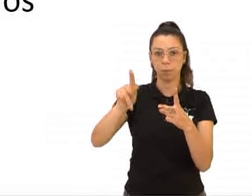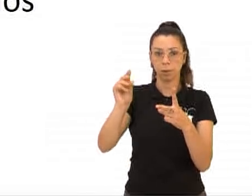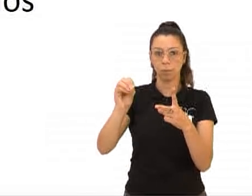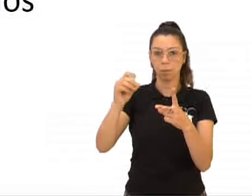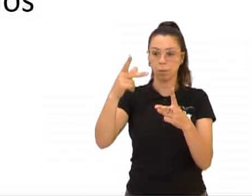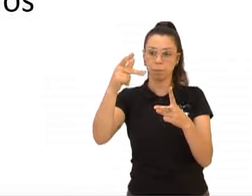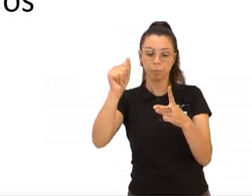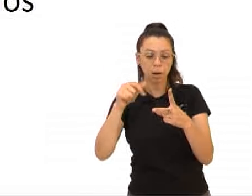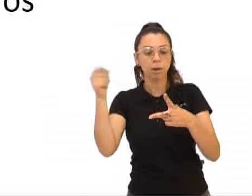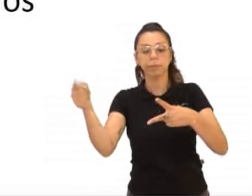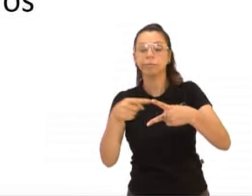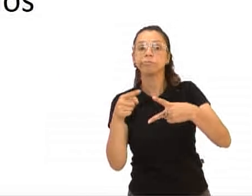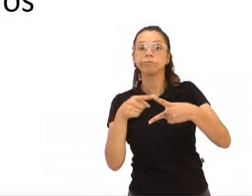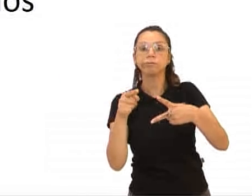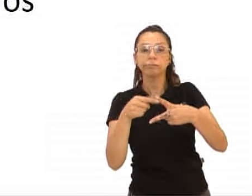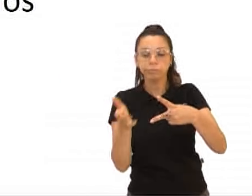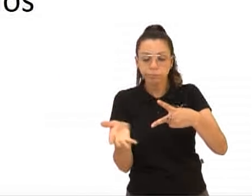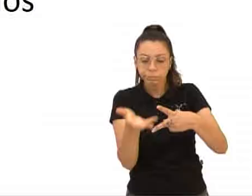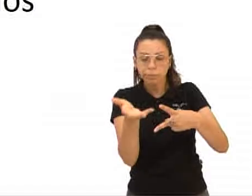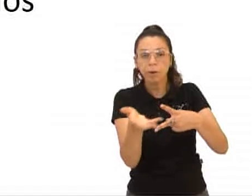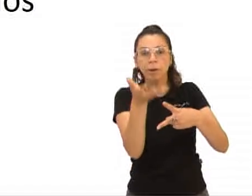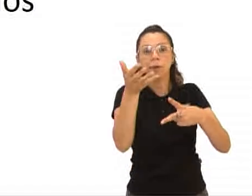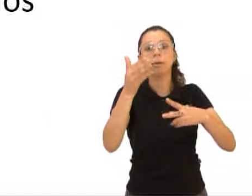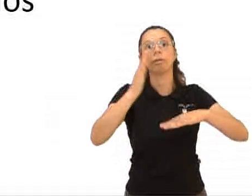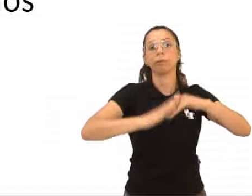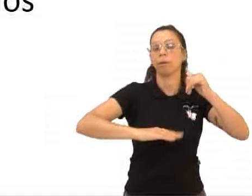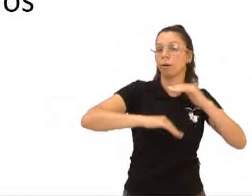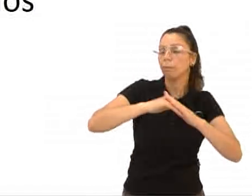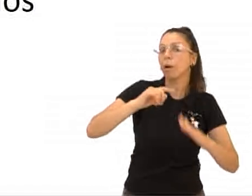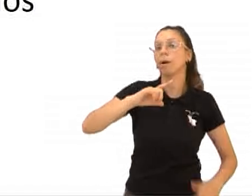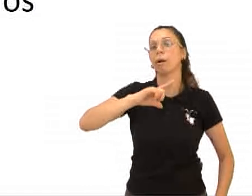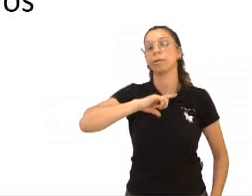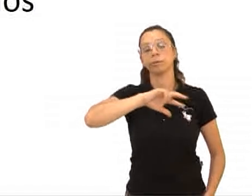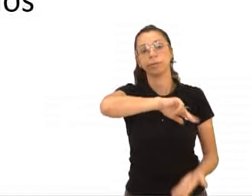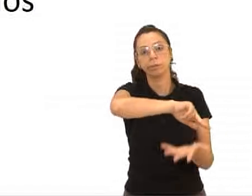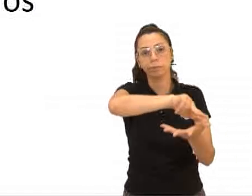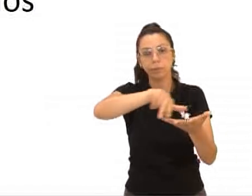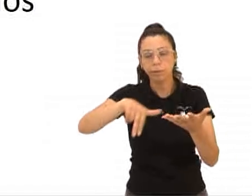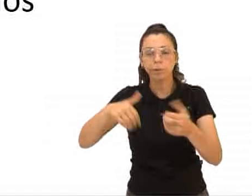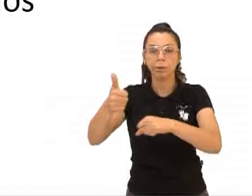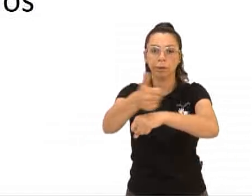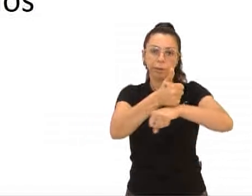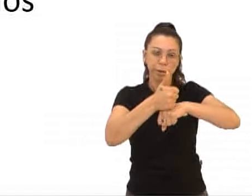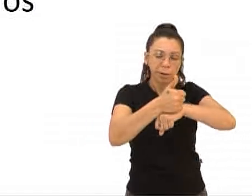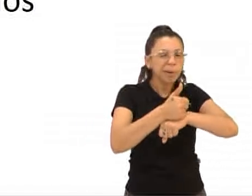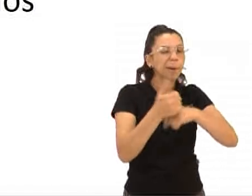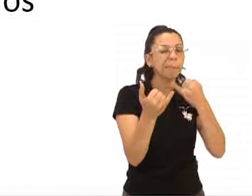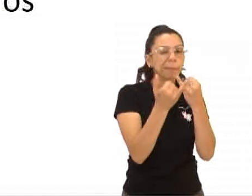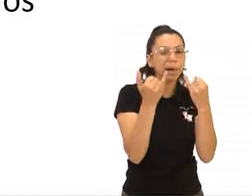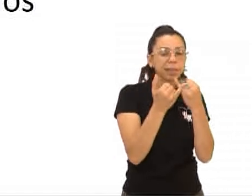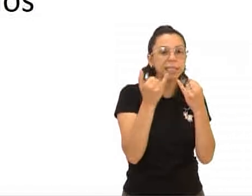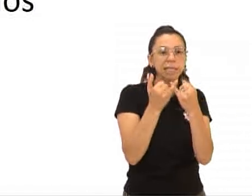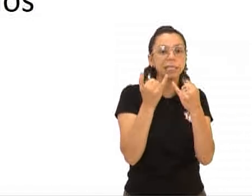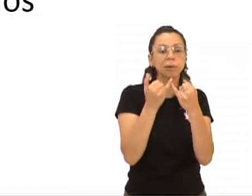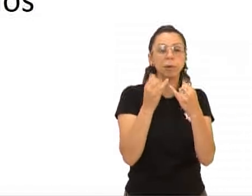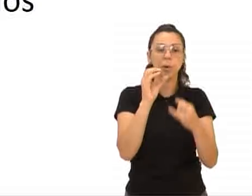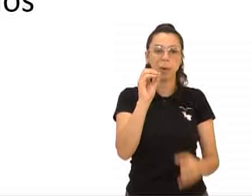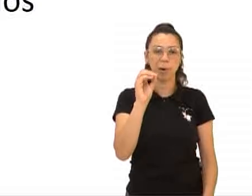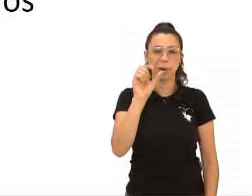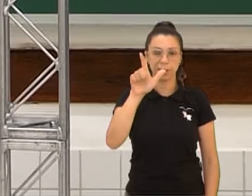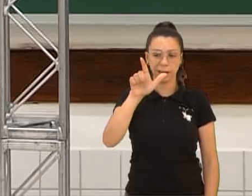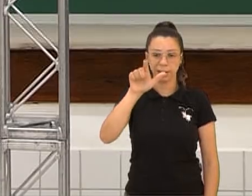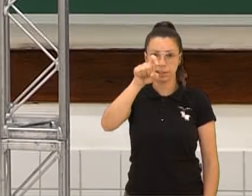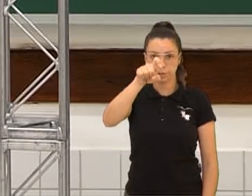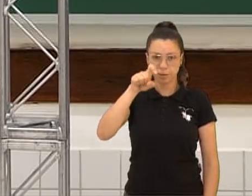oferece uma infinidade de serviços, desde plataformas parecidas com a OLX, né, que é aquele